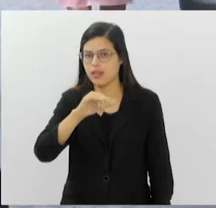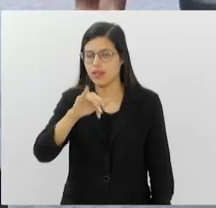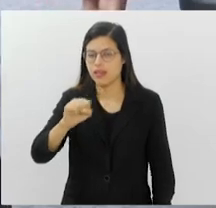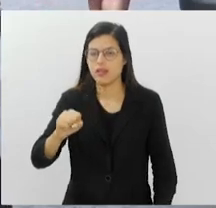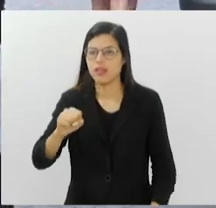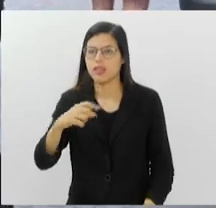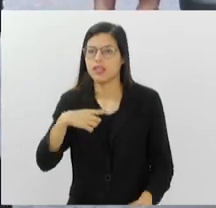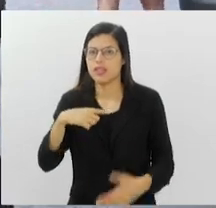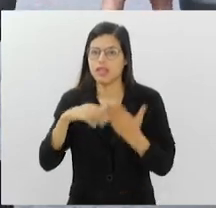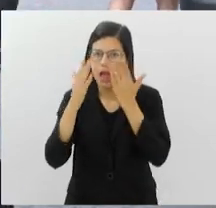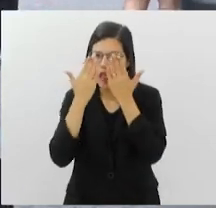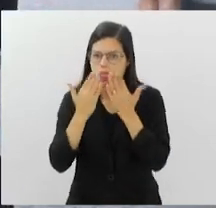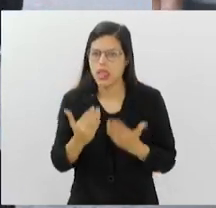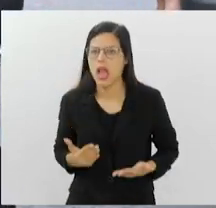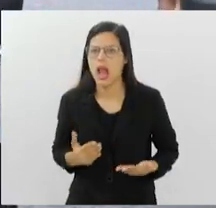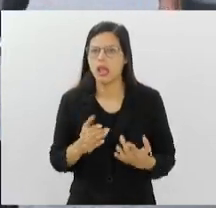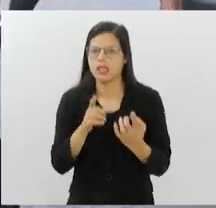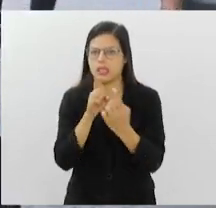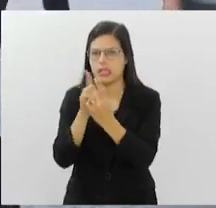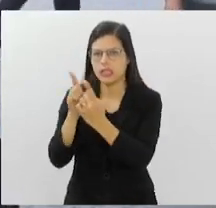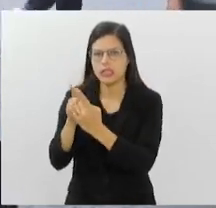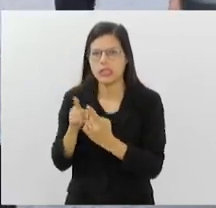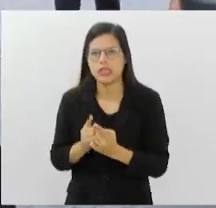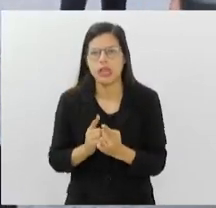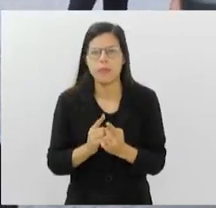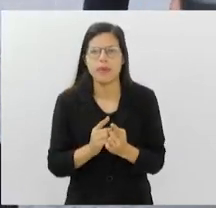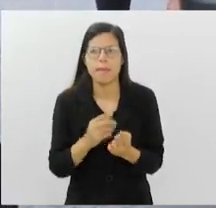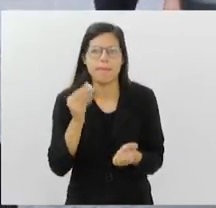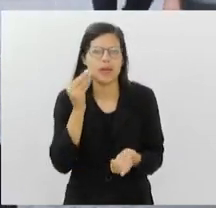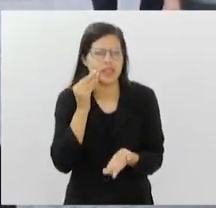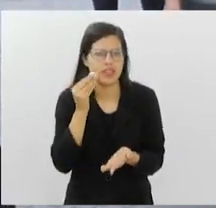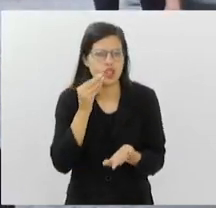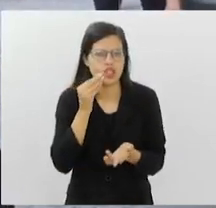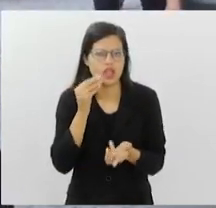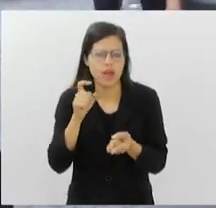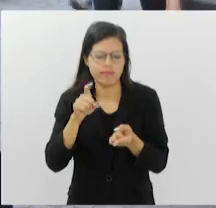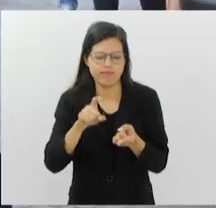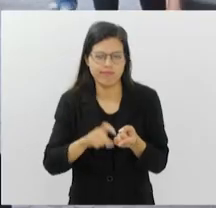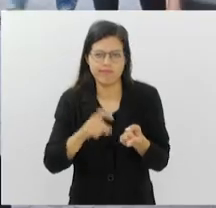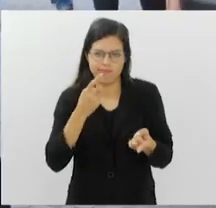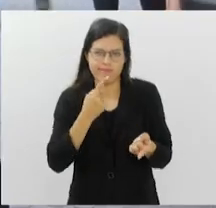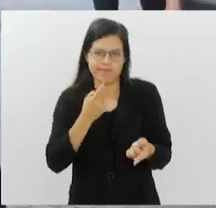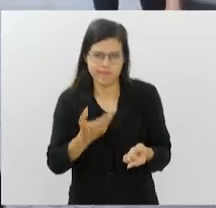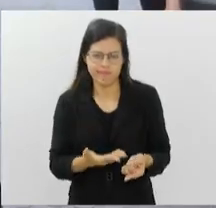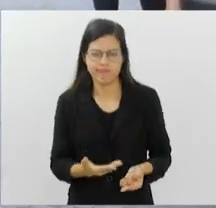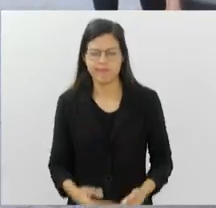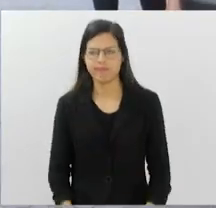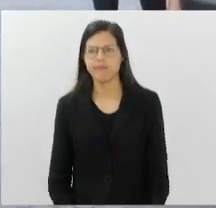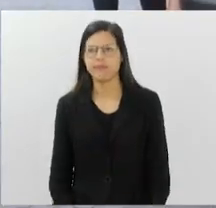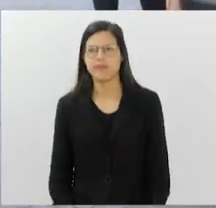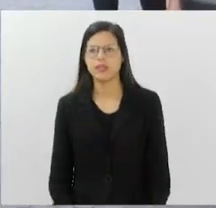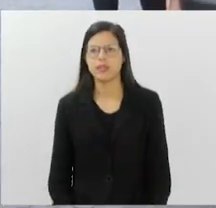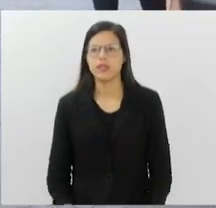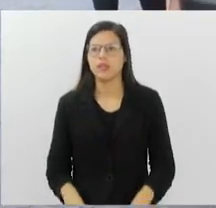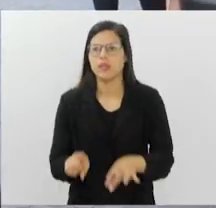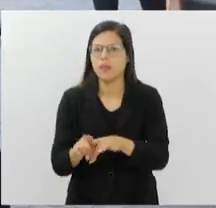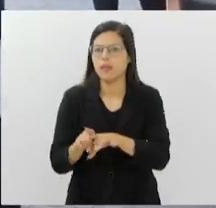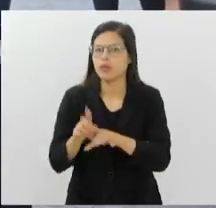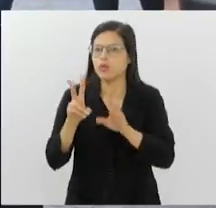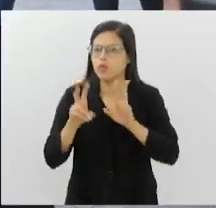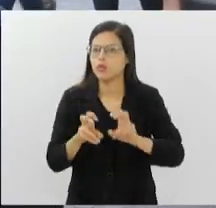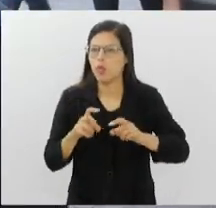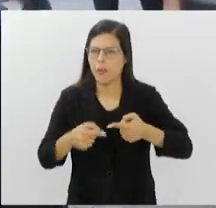exames para sorologia para a doença sífilis. Professor, em relação à sífilis congênita que o senhor